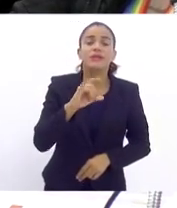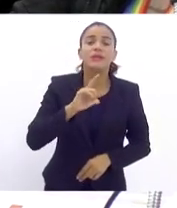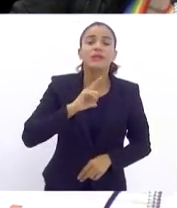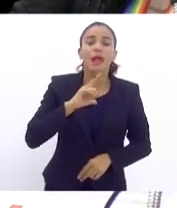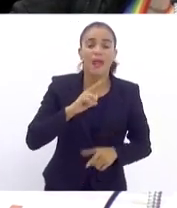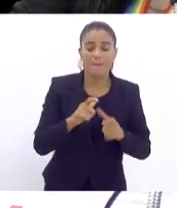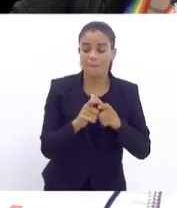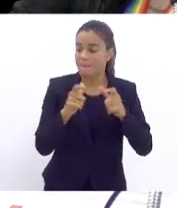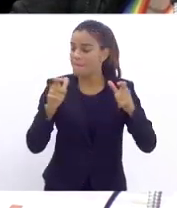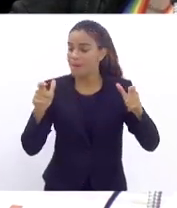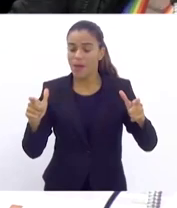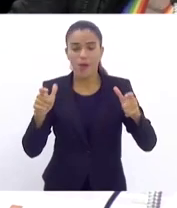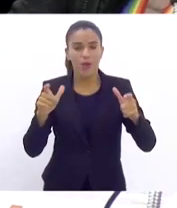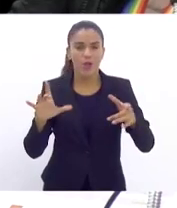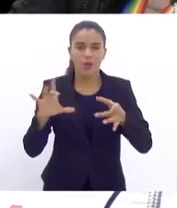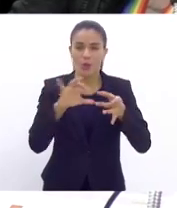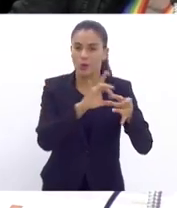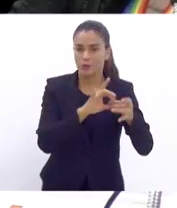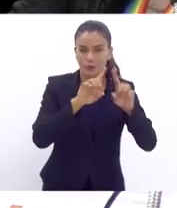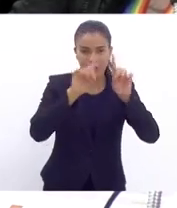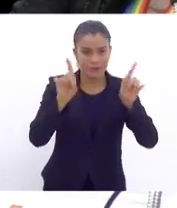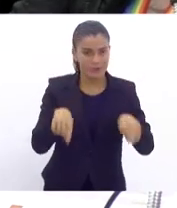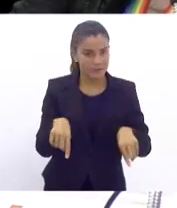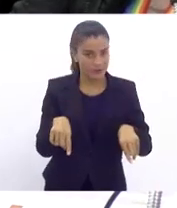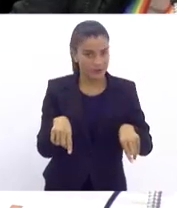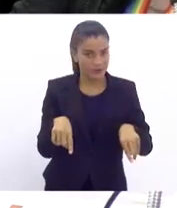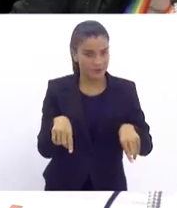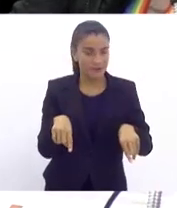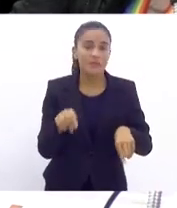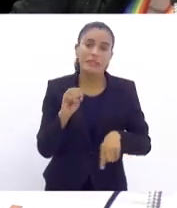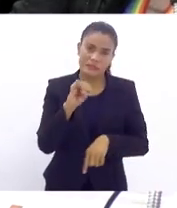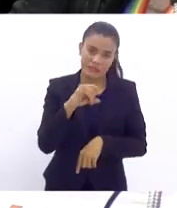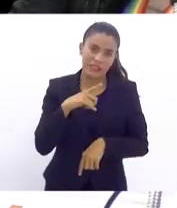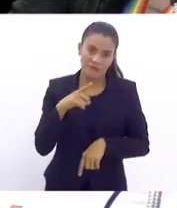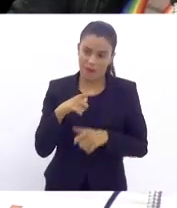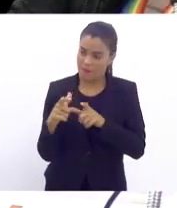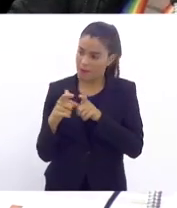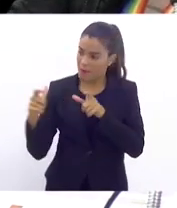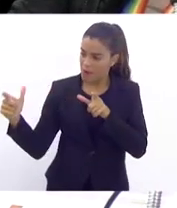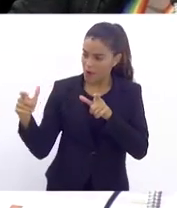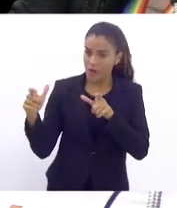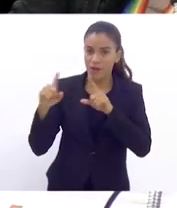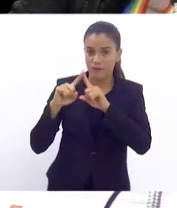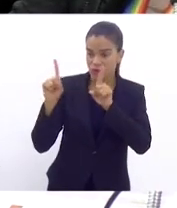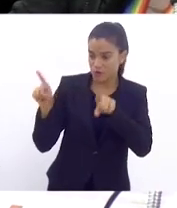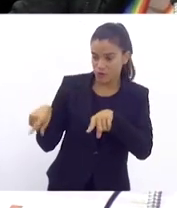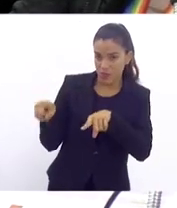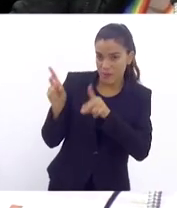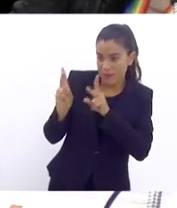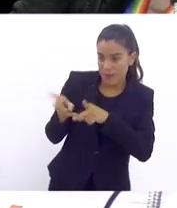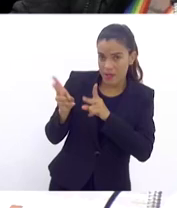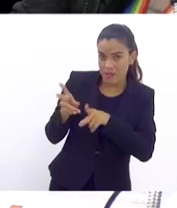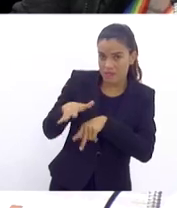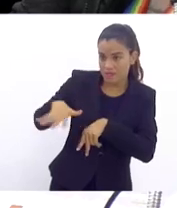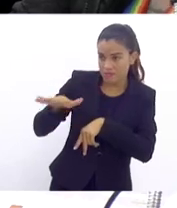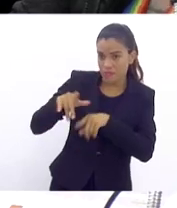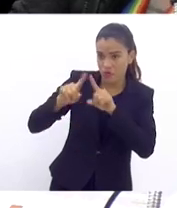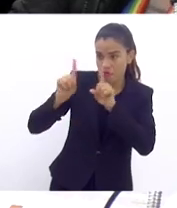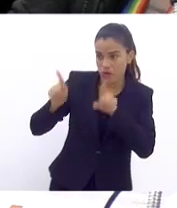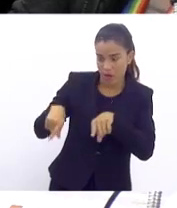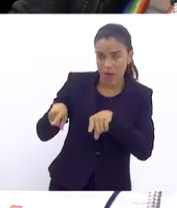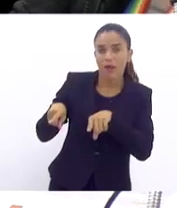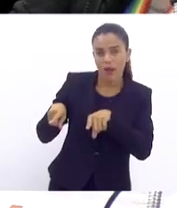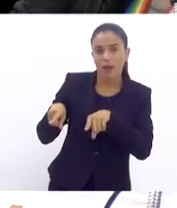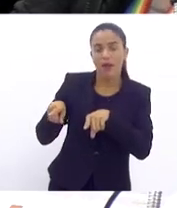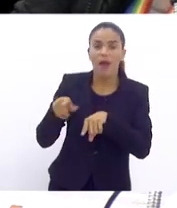uma majoração para o conjunto dos Servidores Se houver uma majoração para aquela área se for aquela majoração para